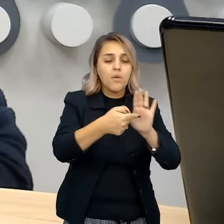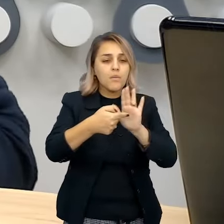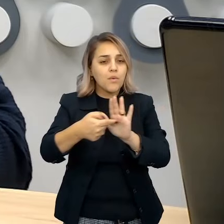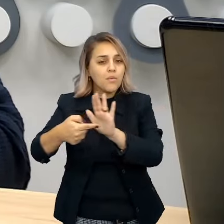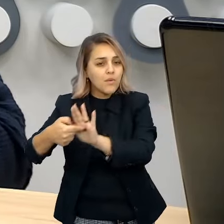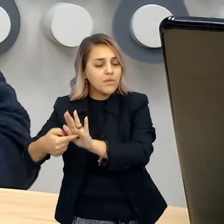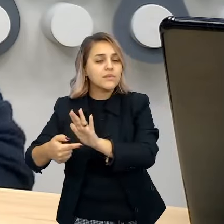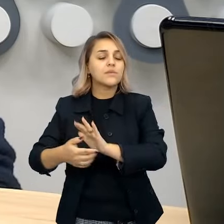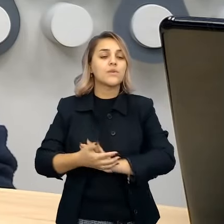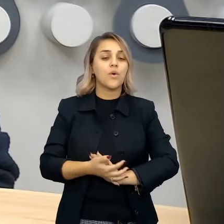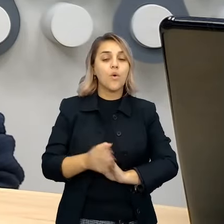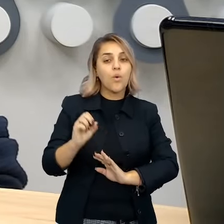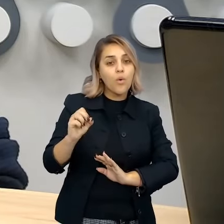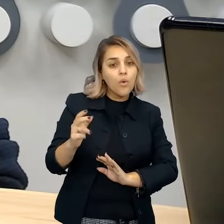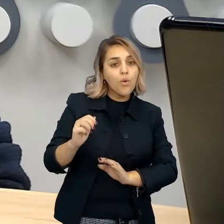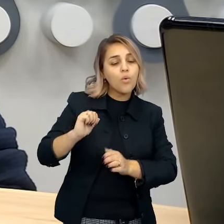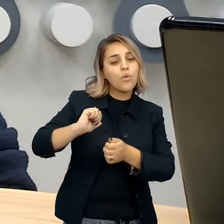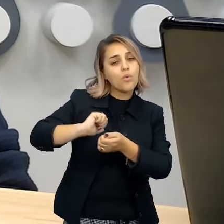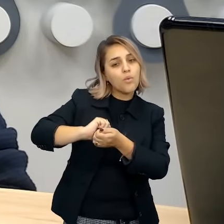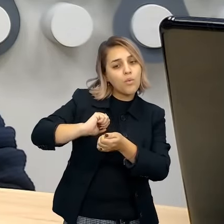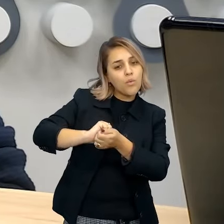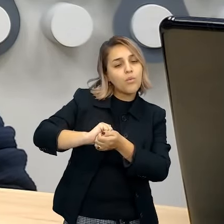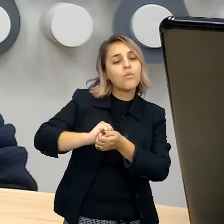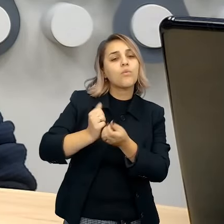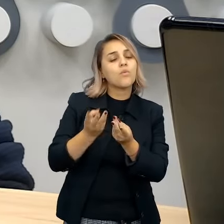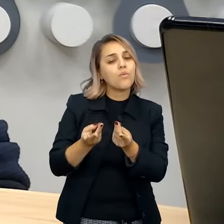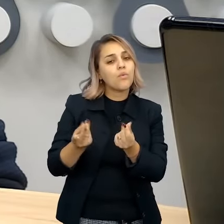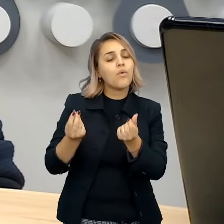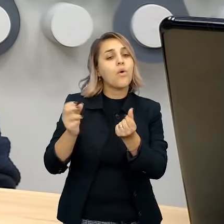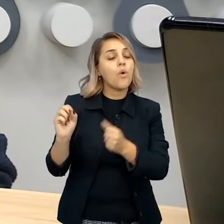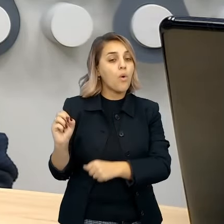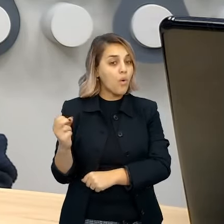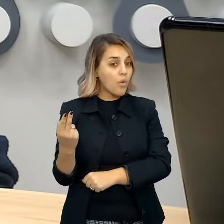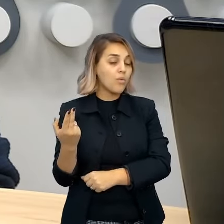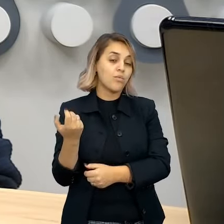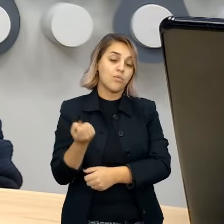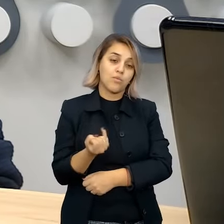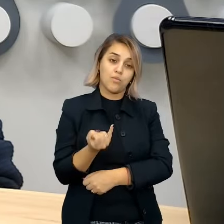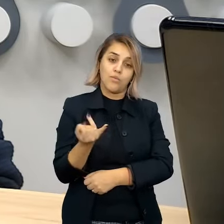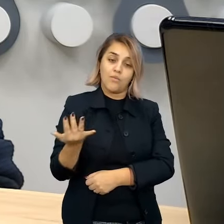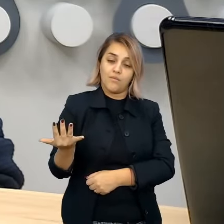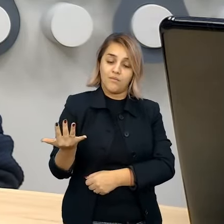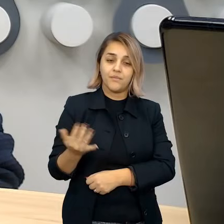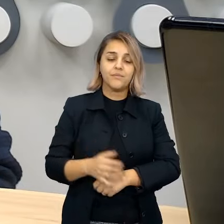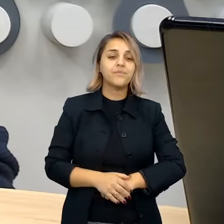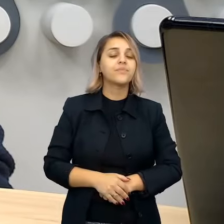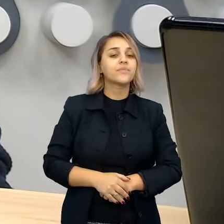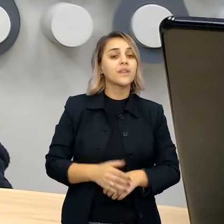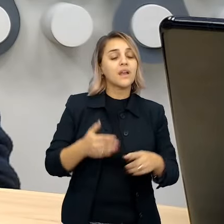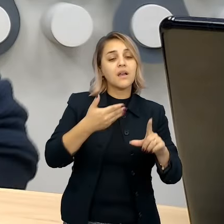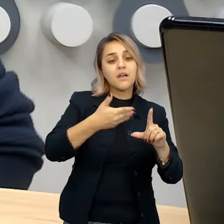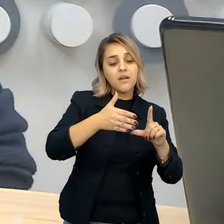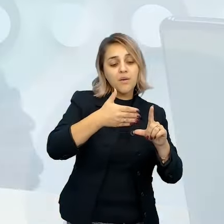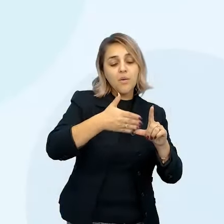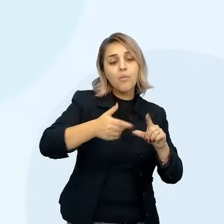ou também qualitativa ou quantitativa. No próximo slide, nós vamos verificar